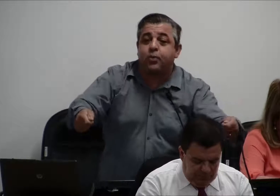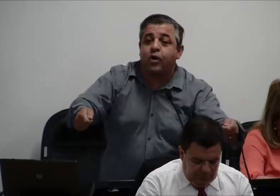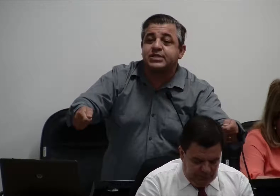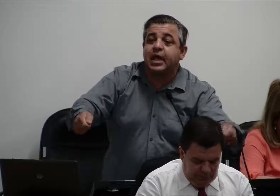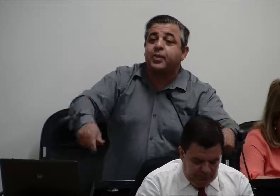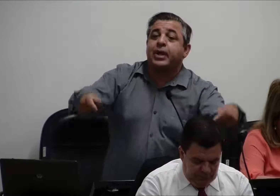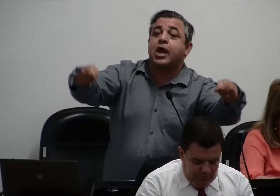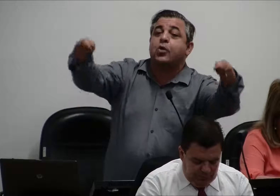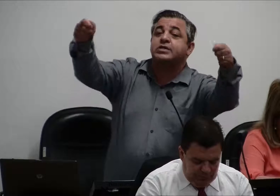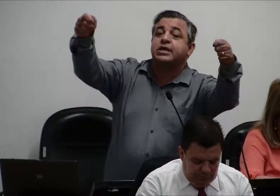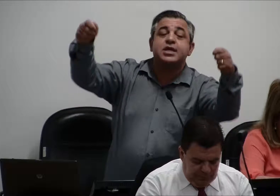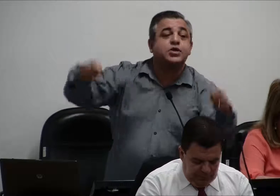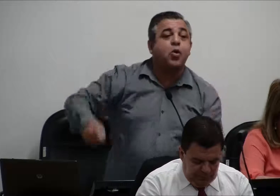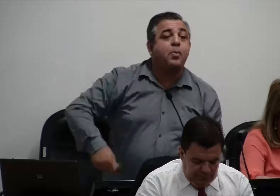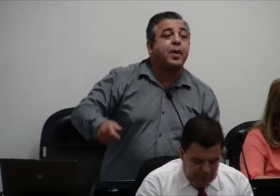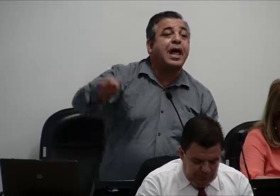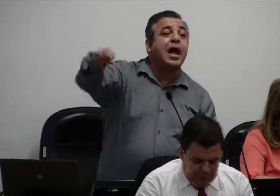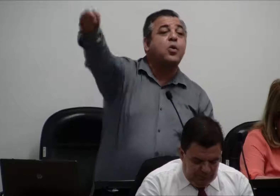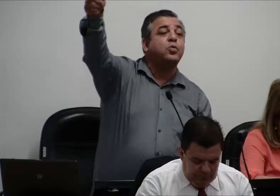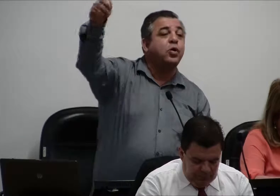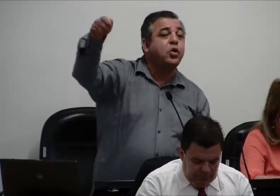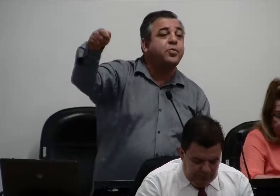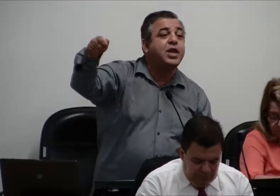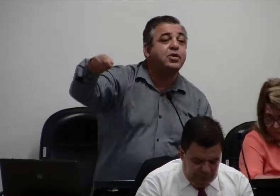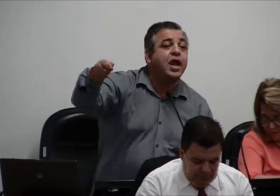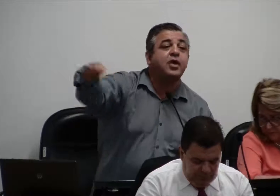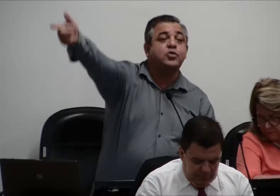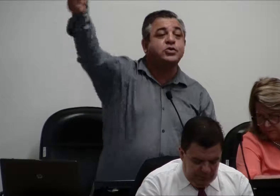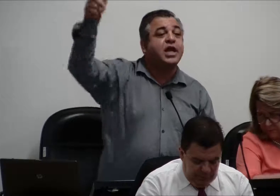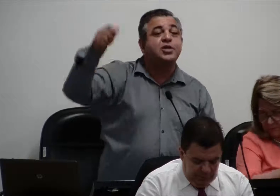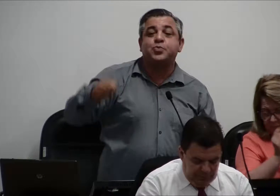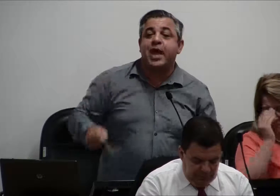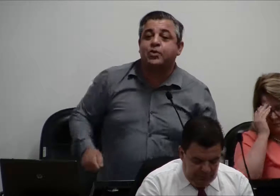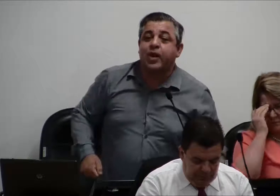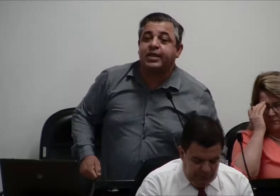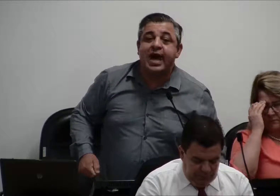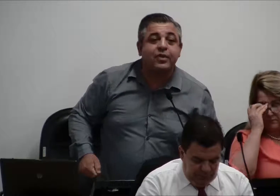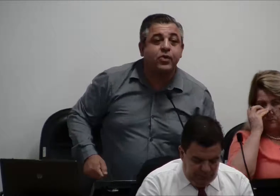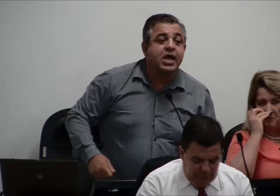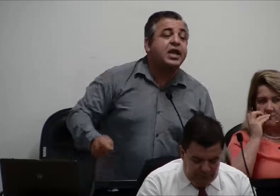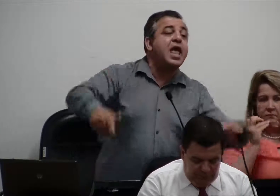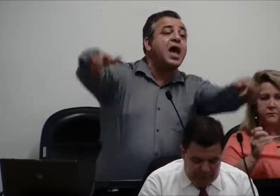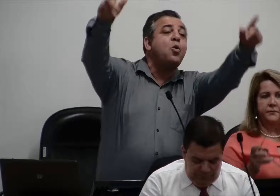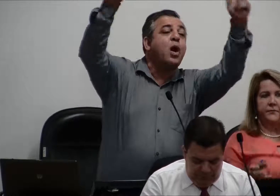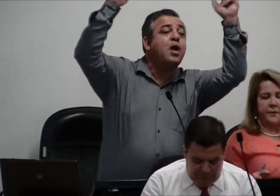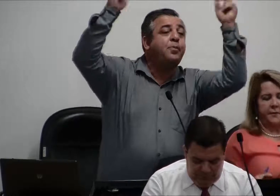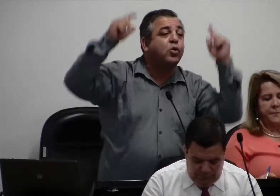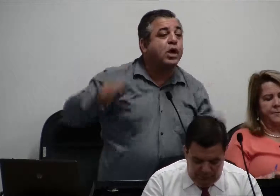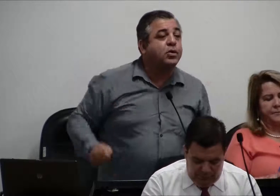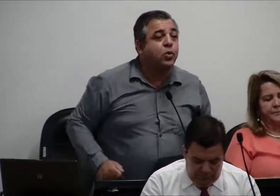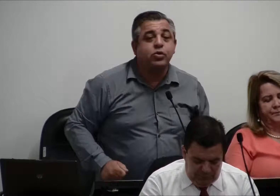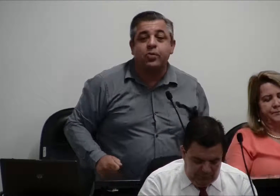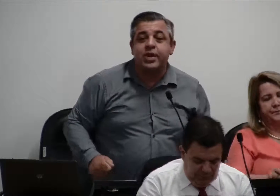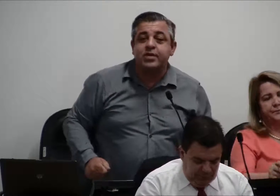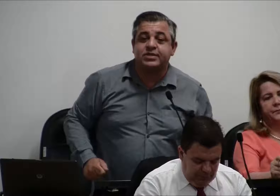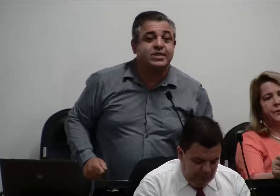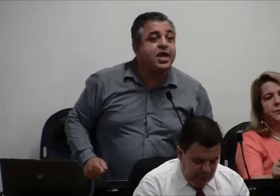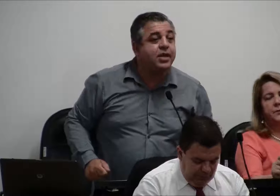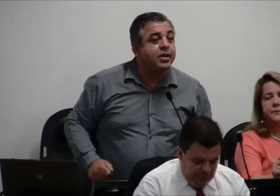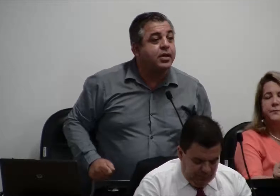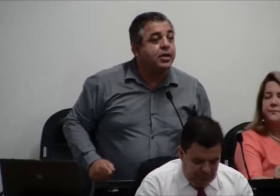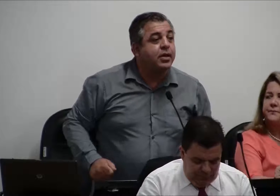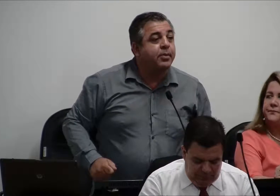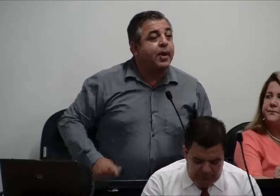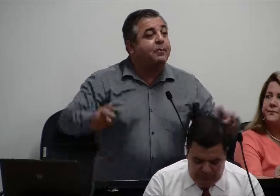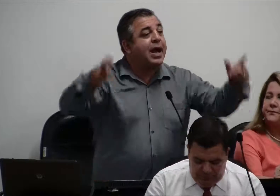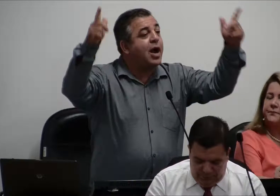a esposa, para que conseguisse comprar lá um condomínio, terreno de 200 metros quadrados, nem é um amplo condomínio